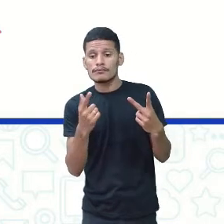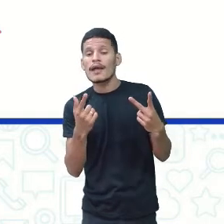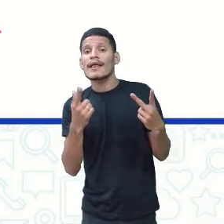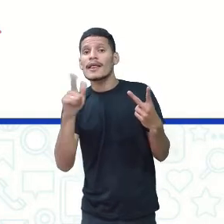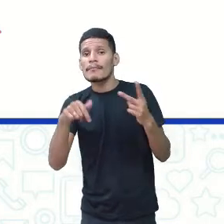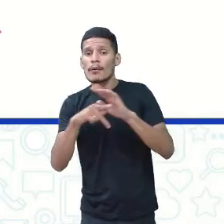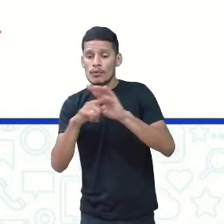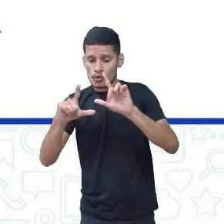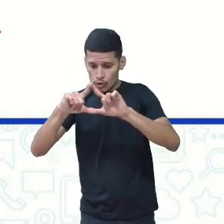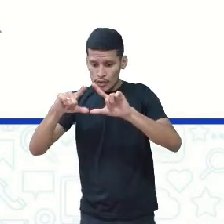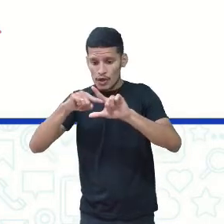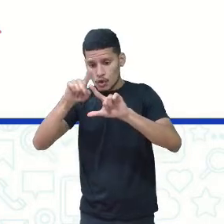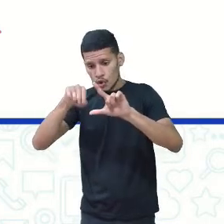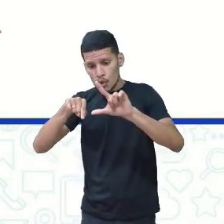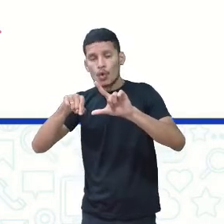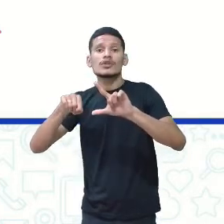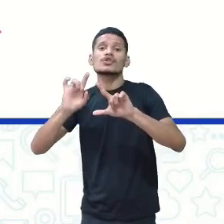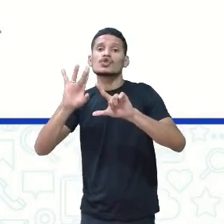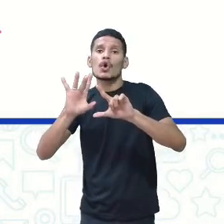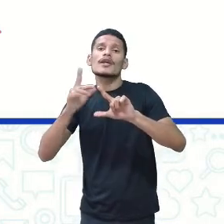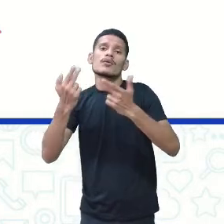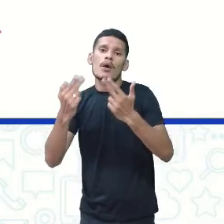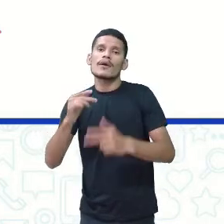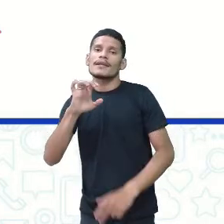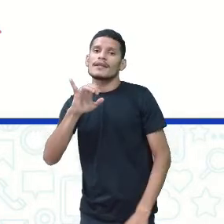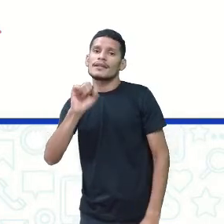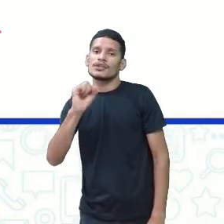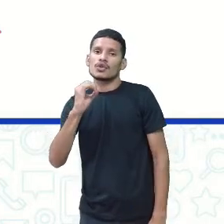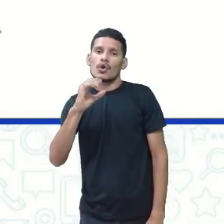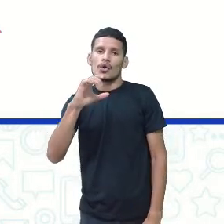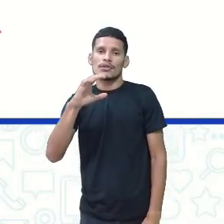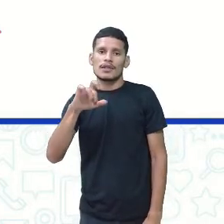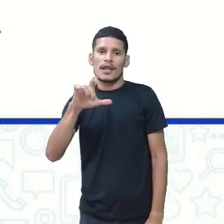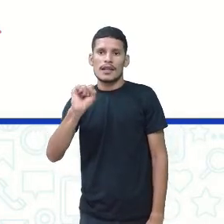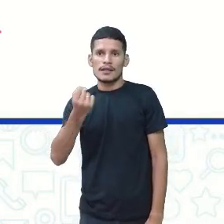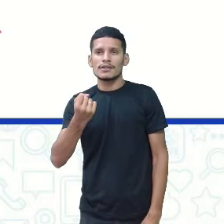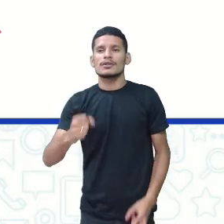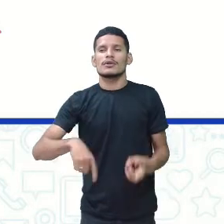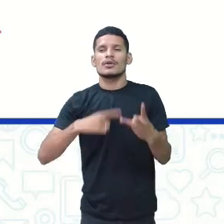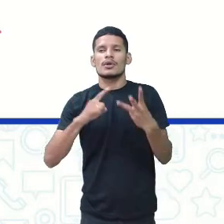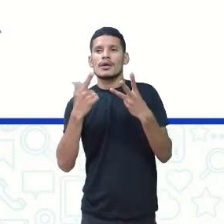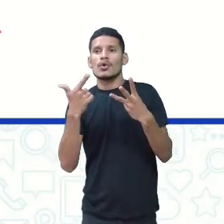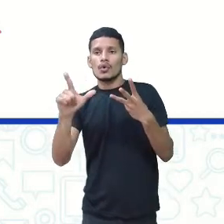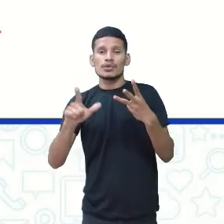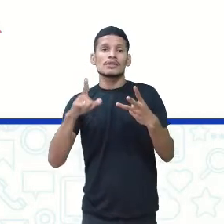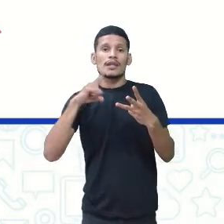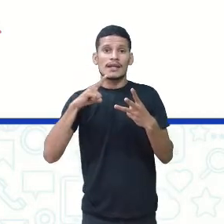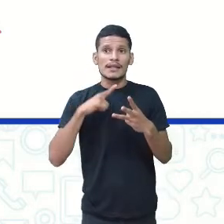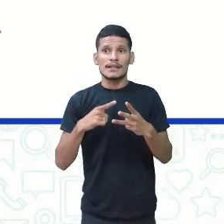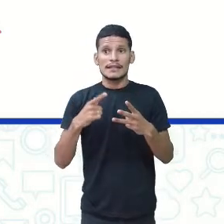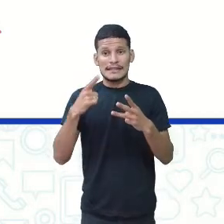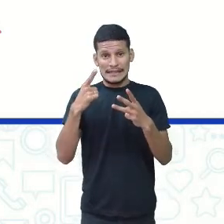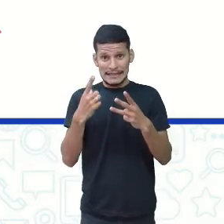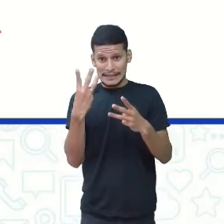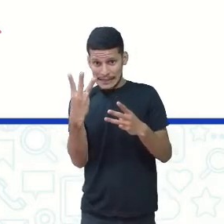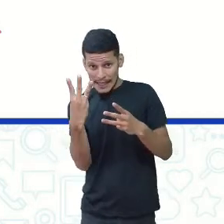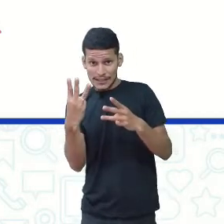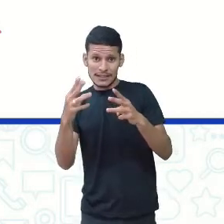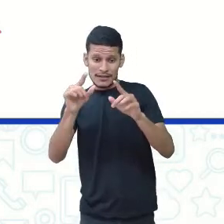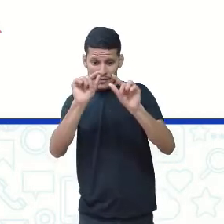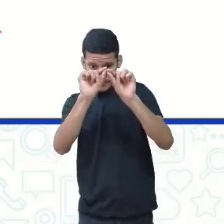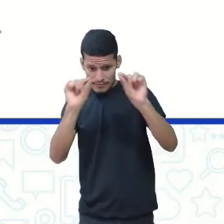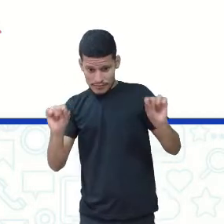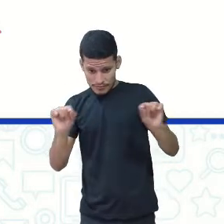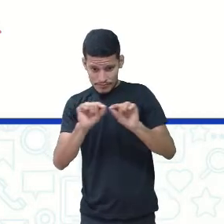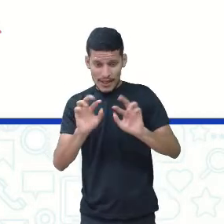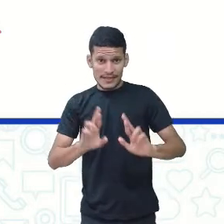medida, esse triângulo vai ser isósceles. E se a gente tiver 3 lados com medidas diferentes, a